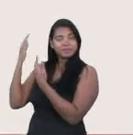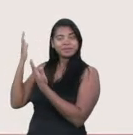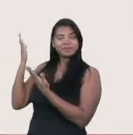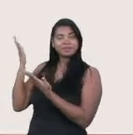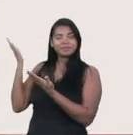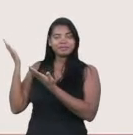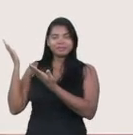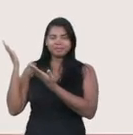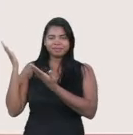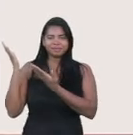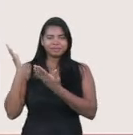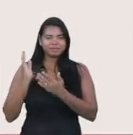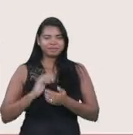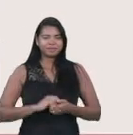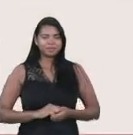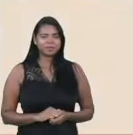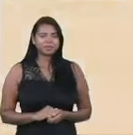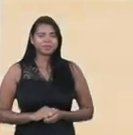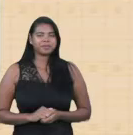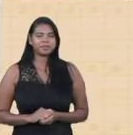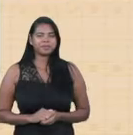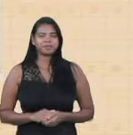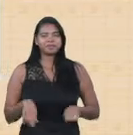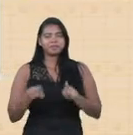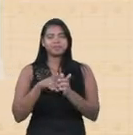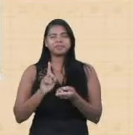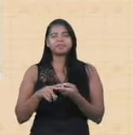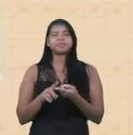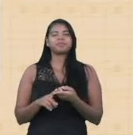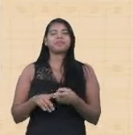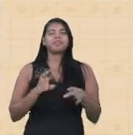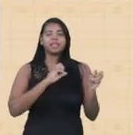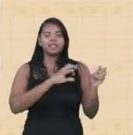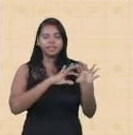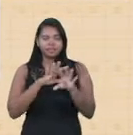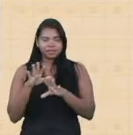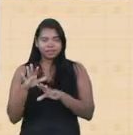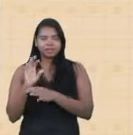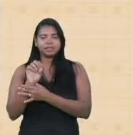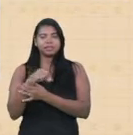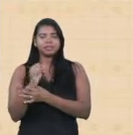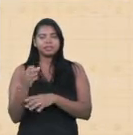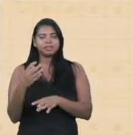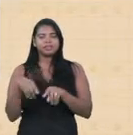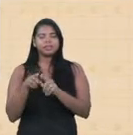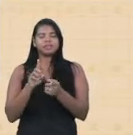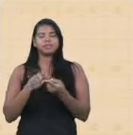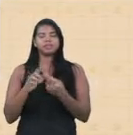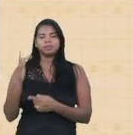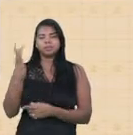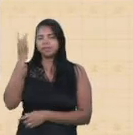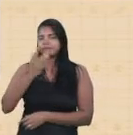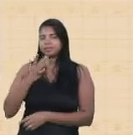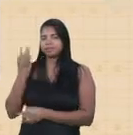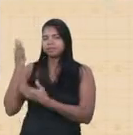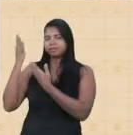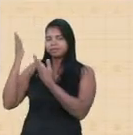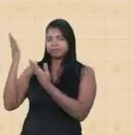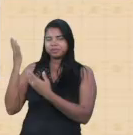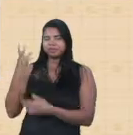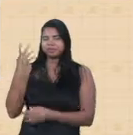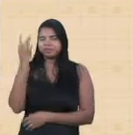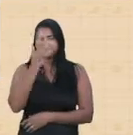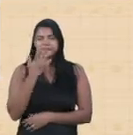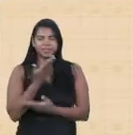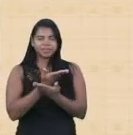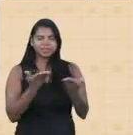sou hipnoterapeuta. Então, por isso que também, eu sou professor de física e hipnoterapeuta. Então, por isso que você está aí. Ou seja, eu estou hipopotizando você que está aí na